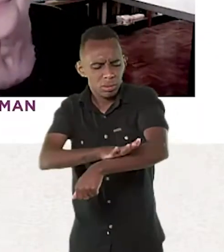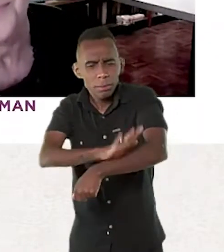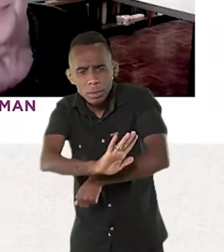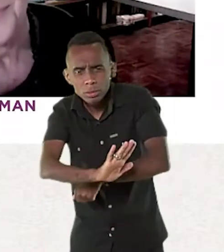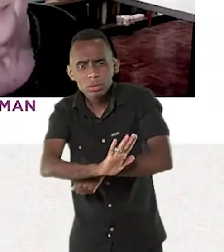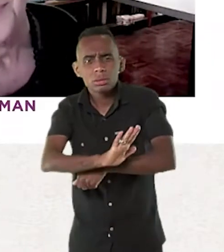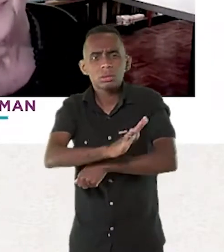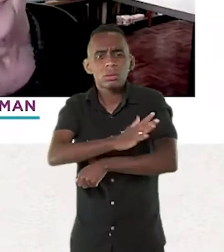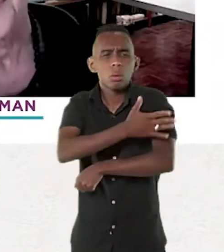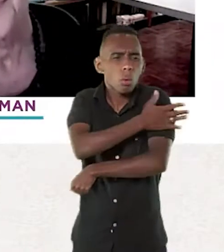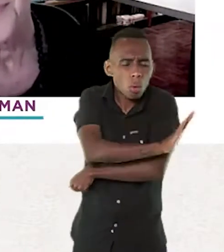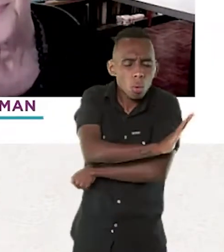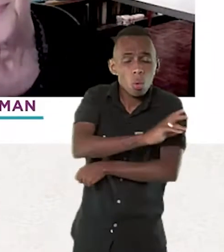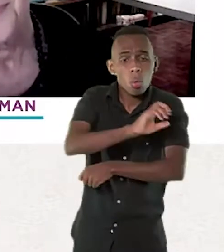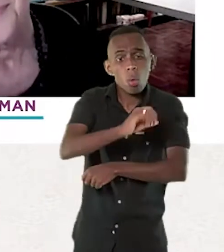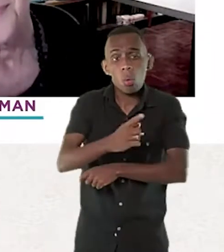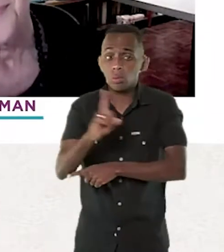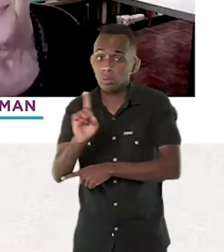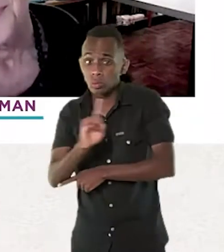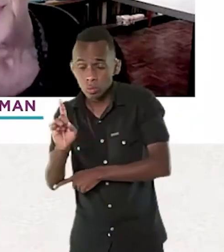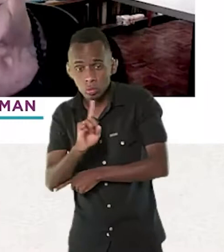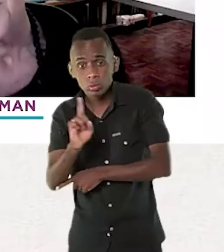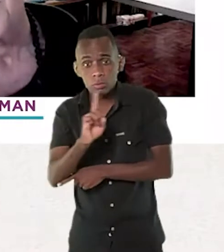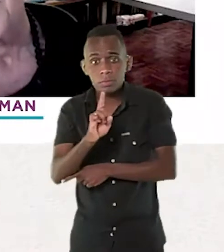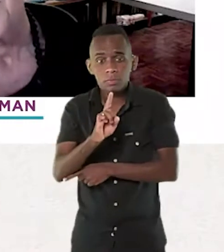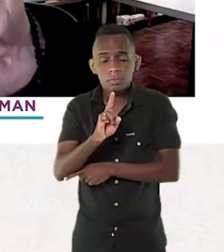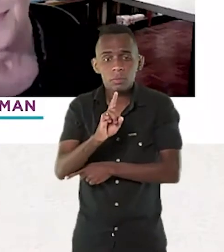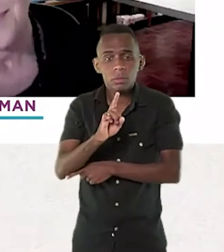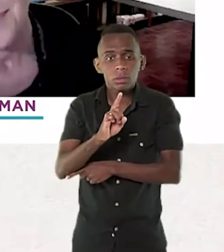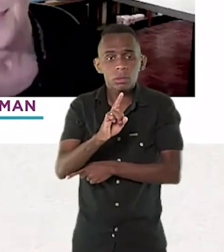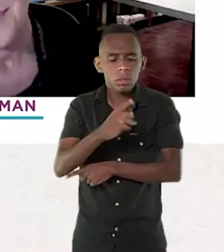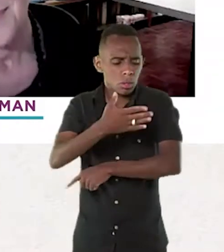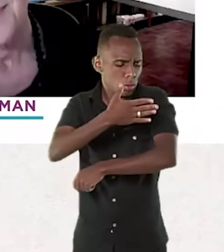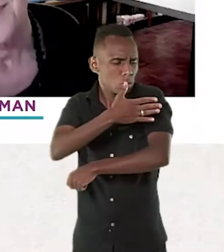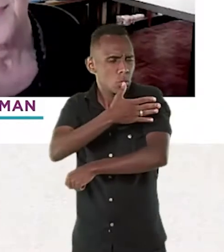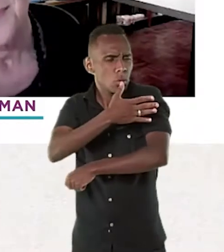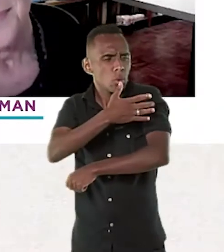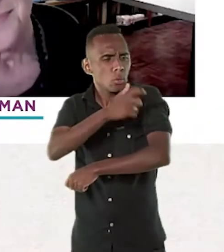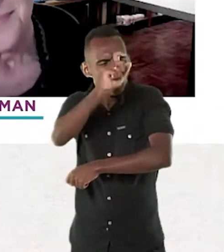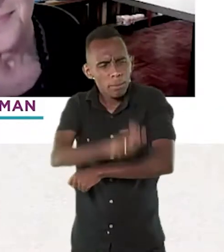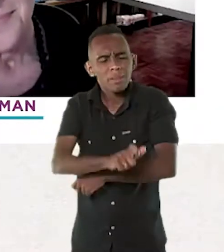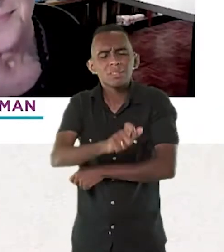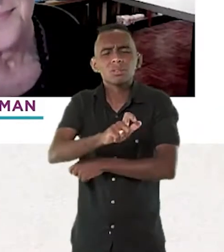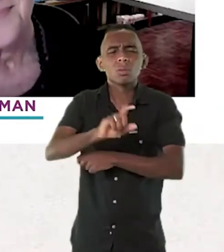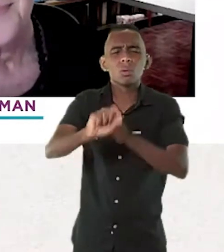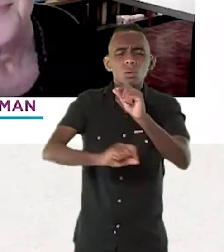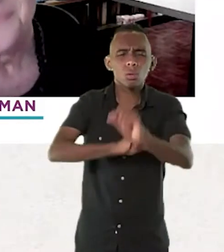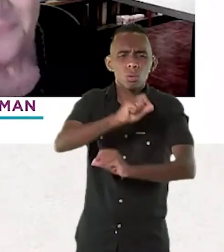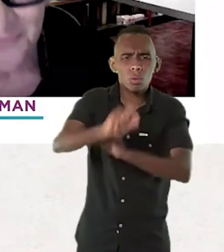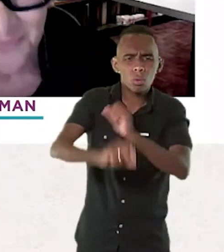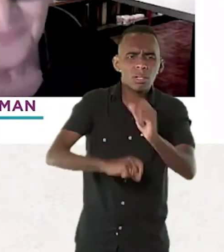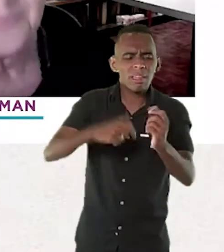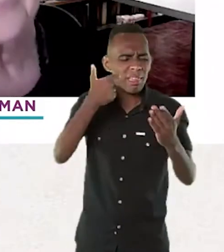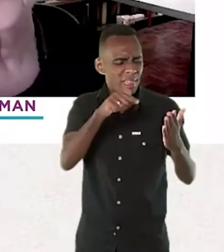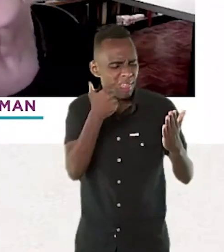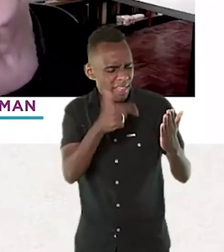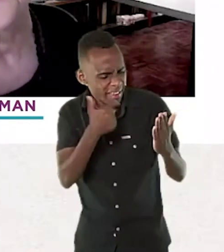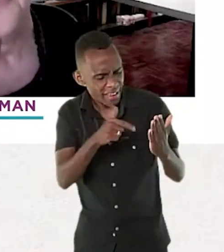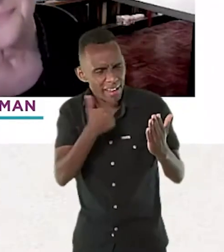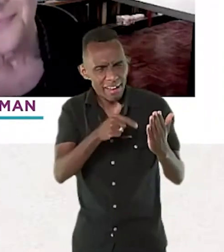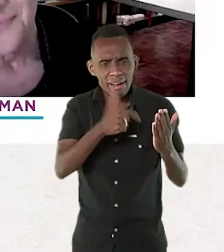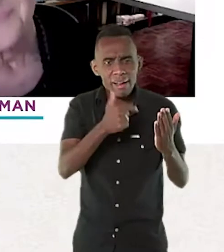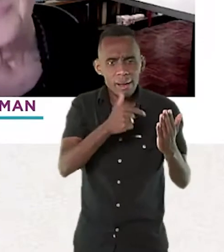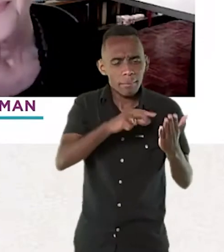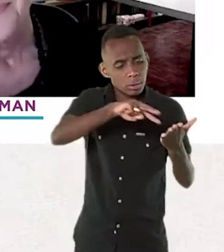critica ou não, o sticker vira um meme que pode reverter a interpretação de determinado